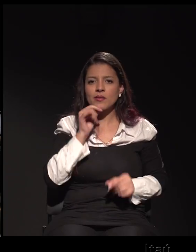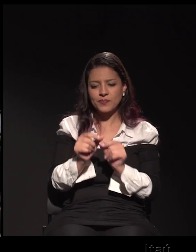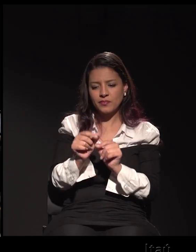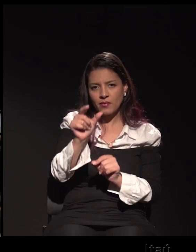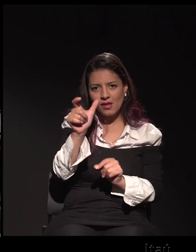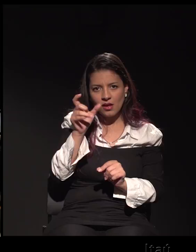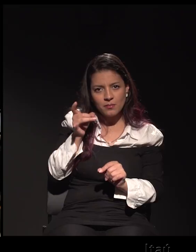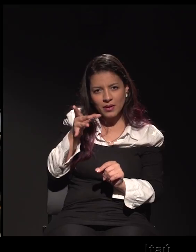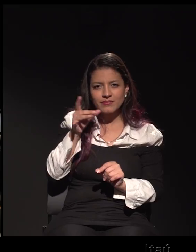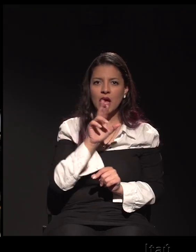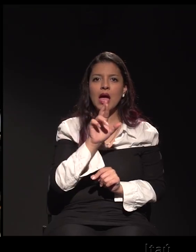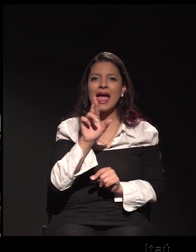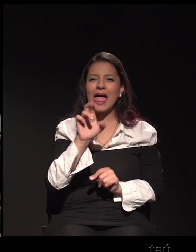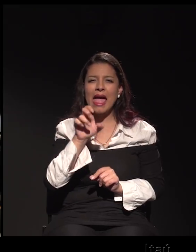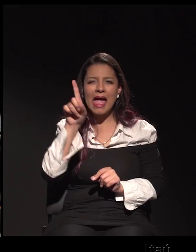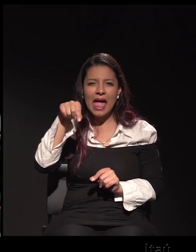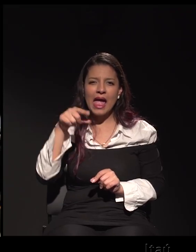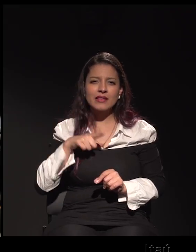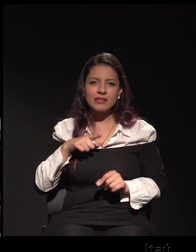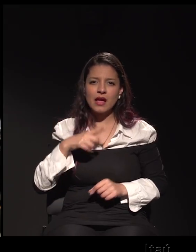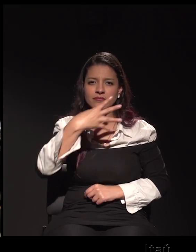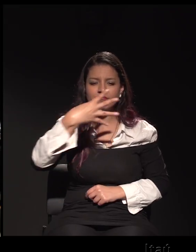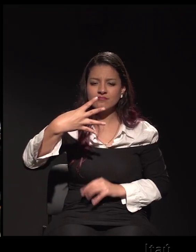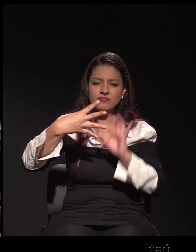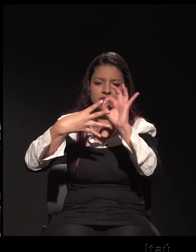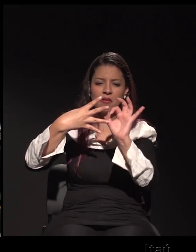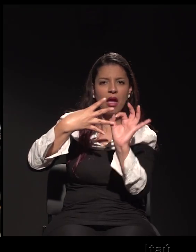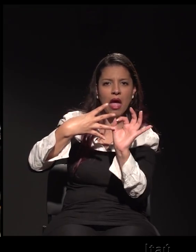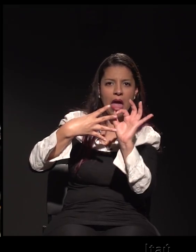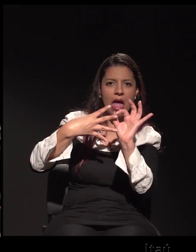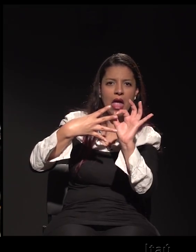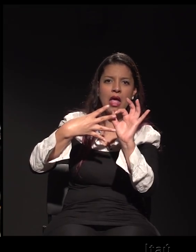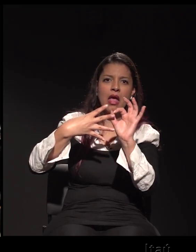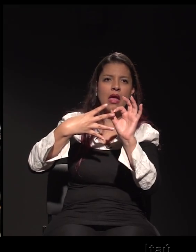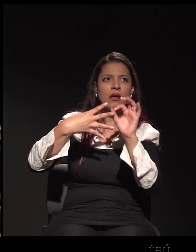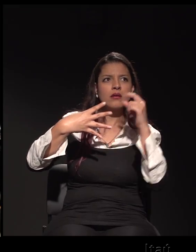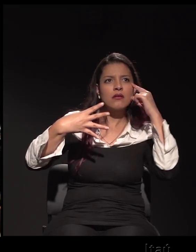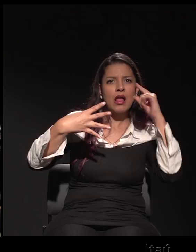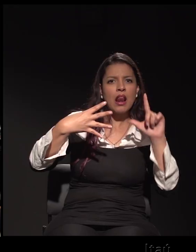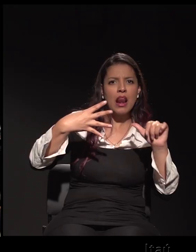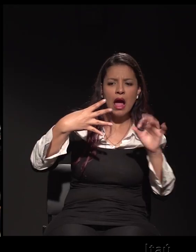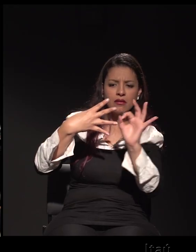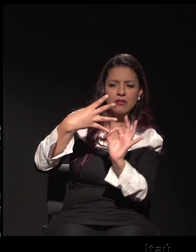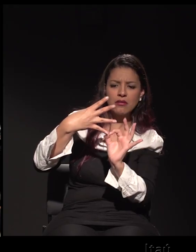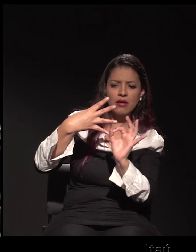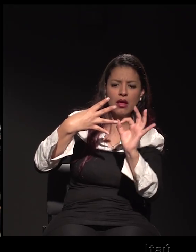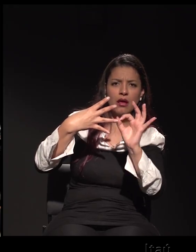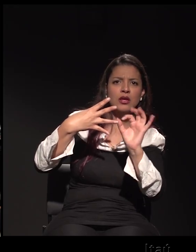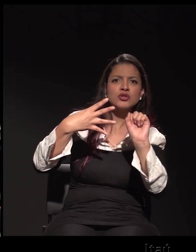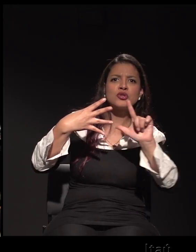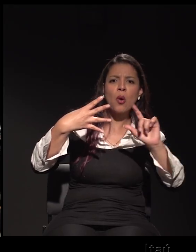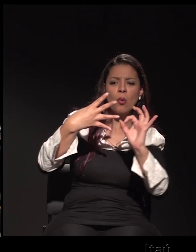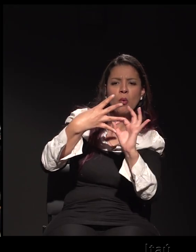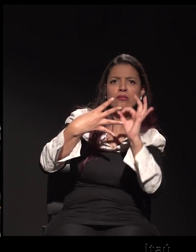um diapasão em ré, ficasse com medo de se misturar com o lá, com o sol. Sabe? Eu falo assim, não, eu sou um